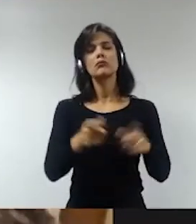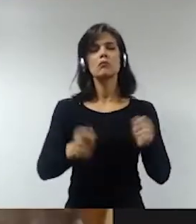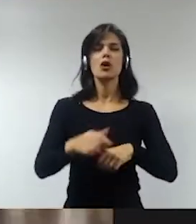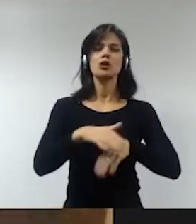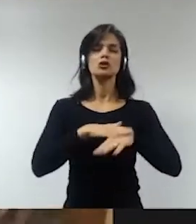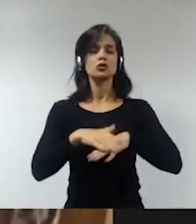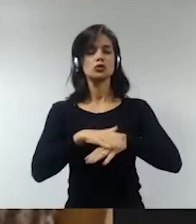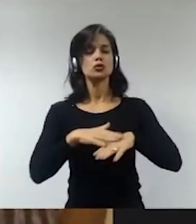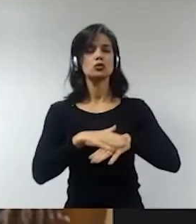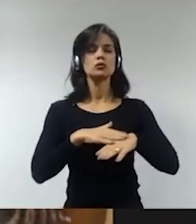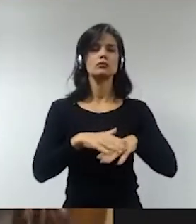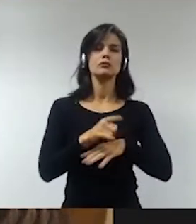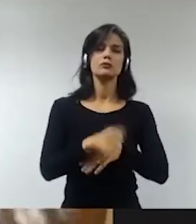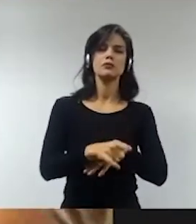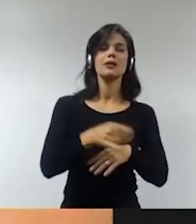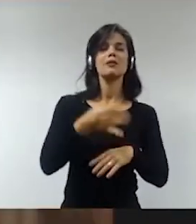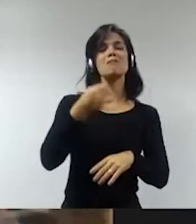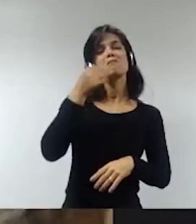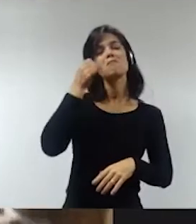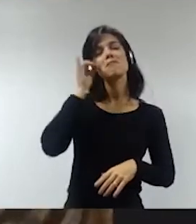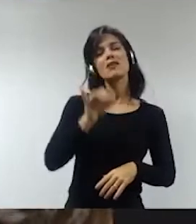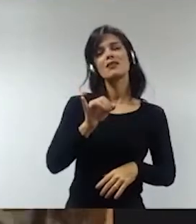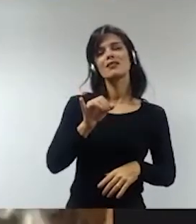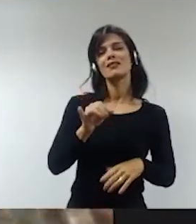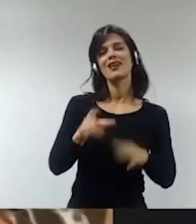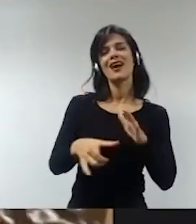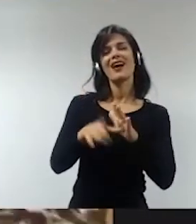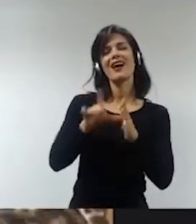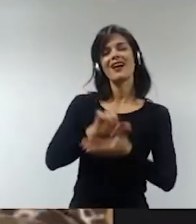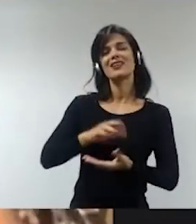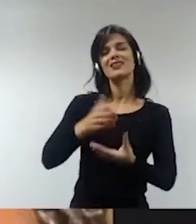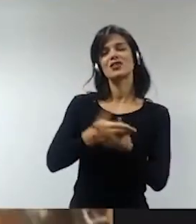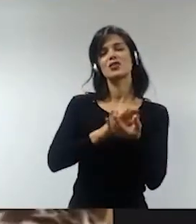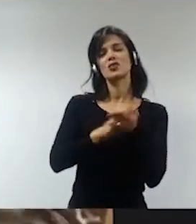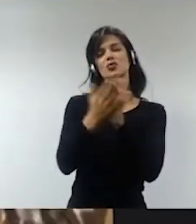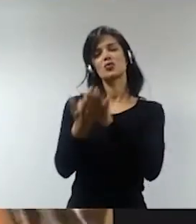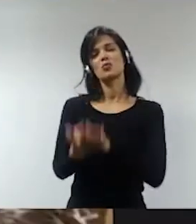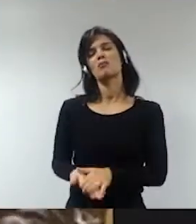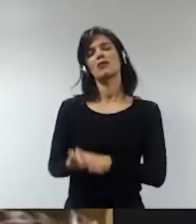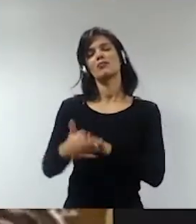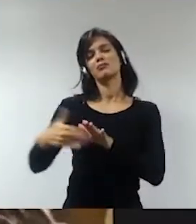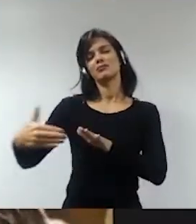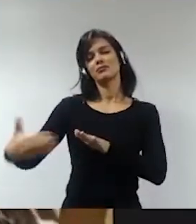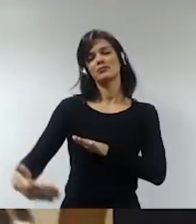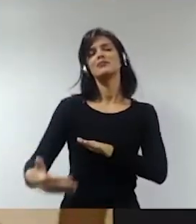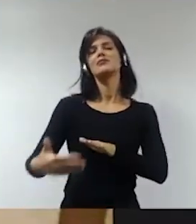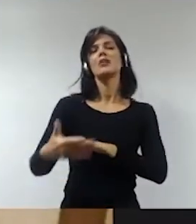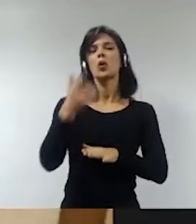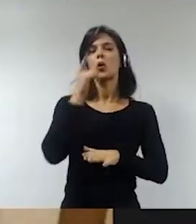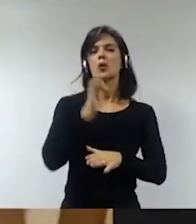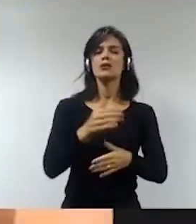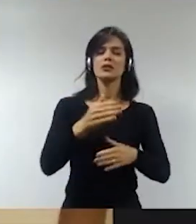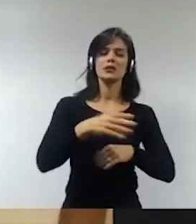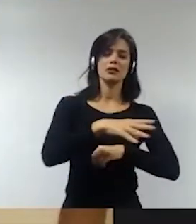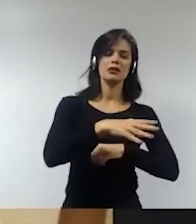de uma forma preventiva, ou seja, de uma forma pré-processual, conseguir já mediar, não com todos, mas